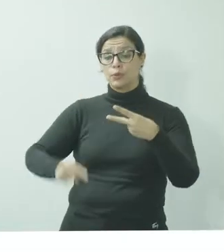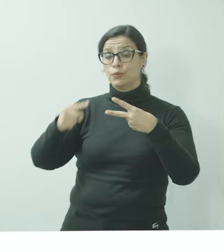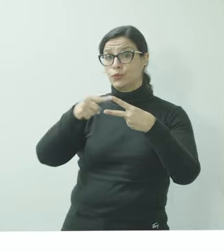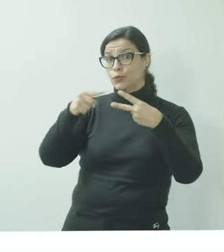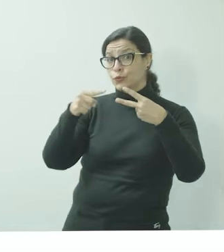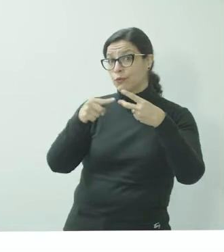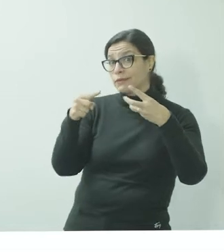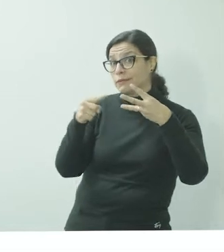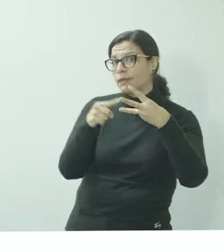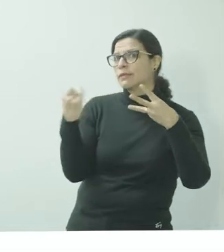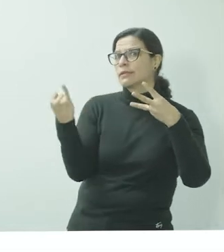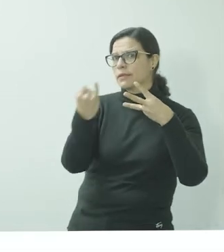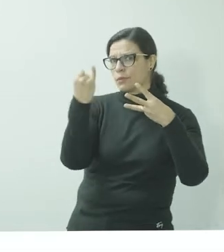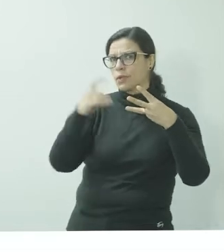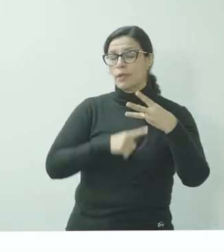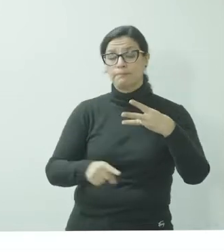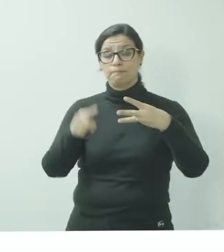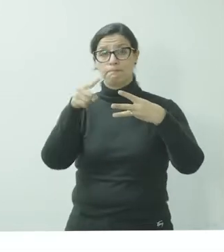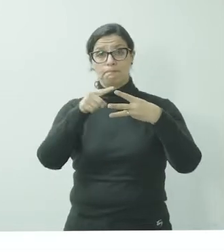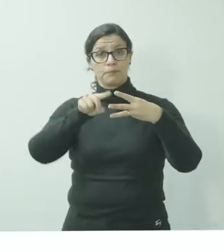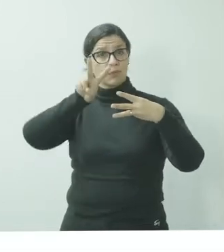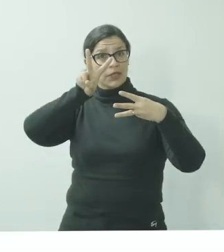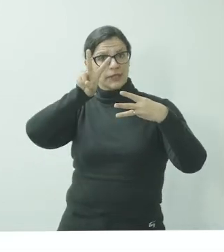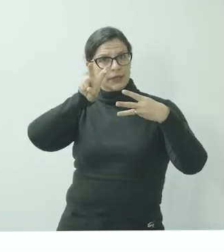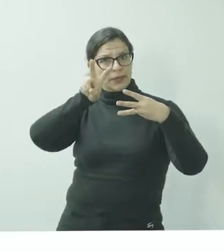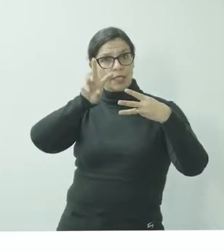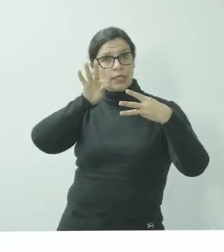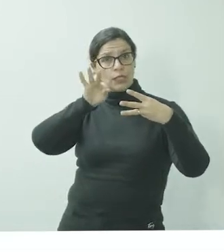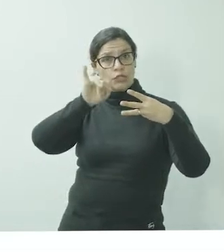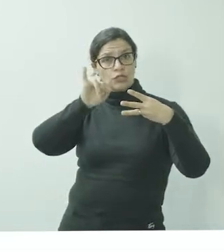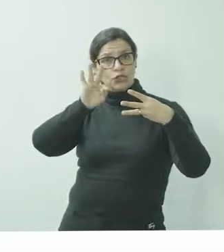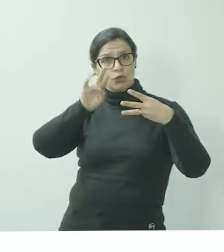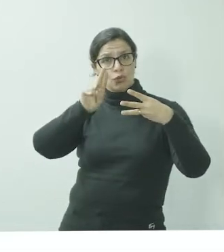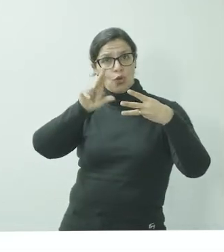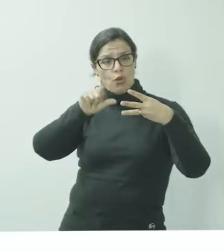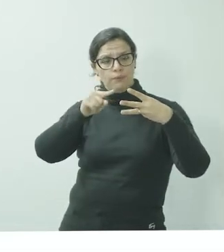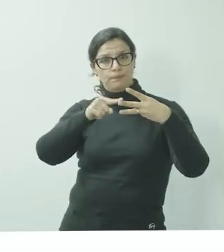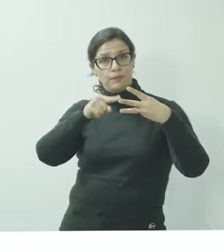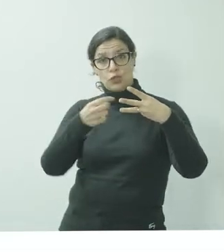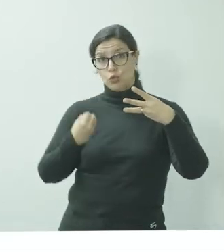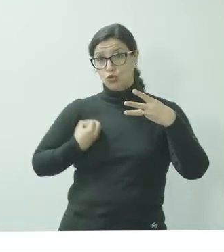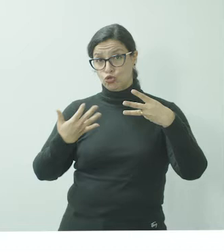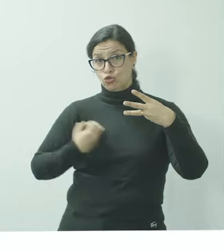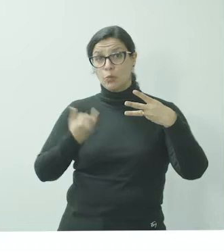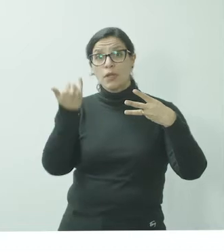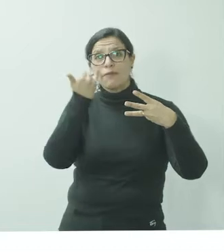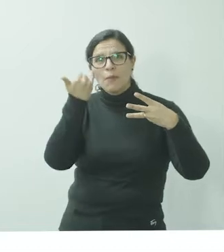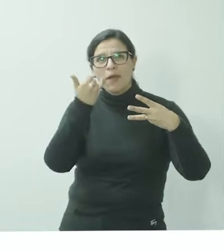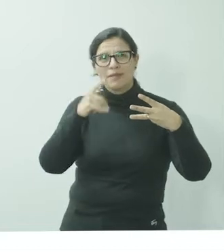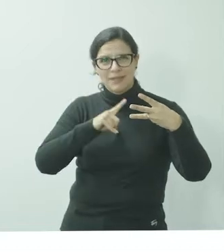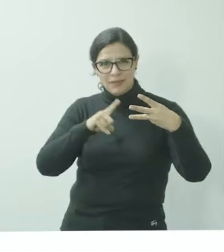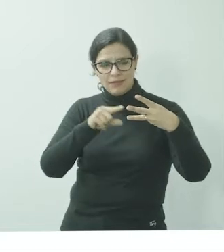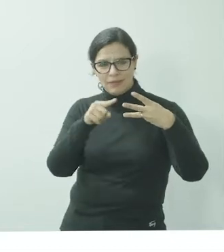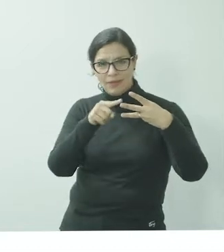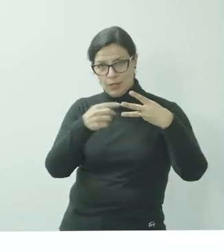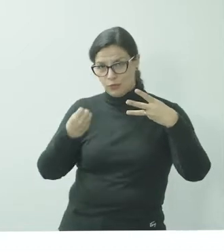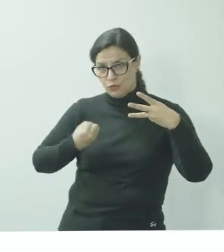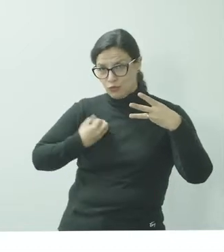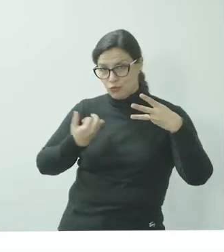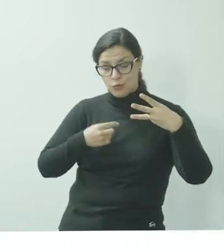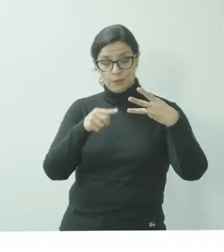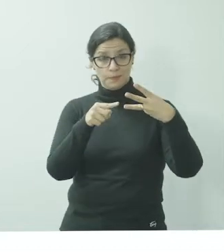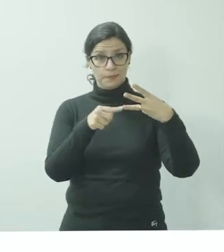três elementos importantes o título os números né referente à informação que está